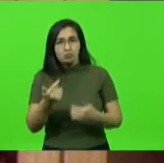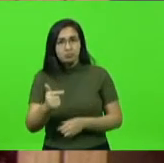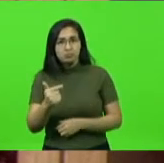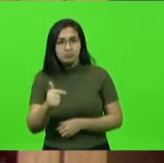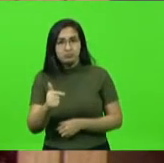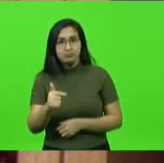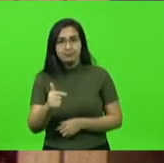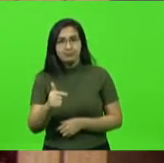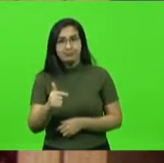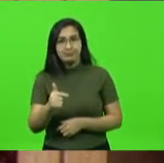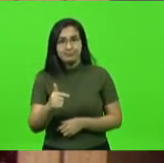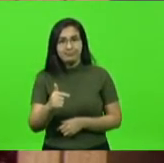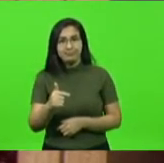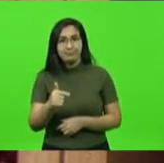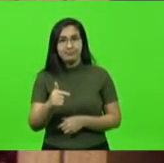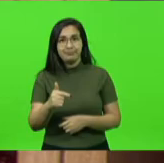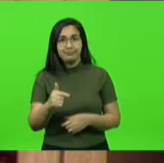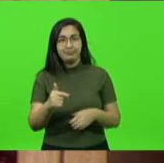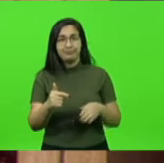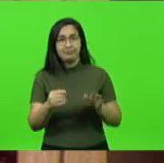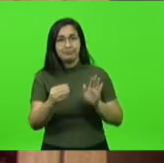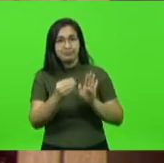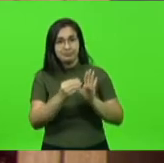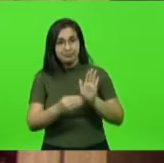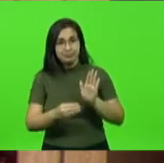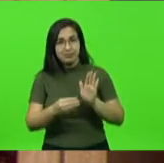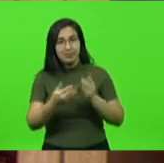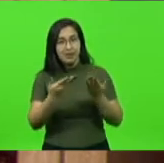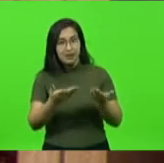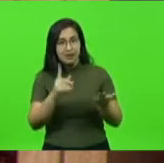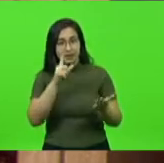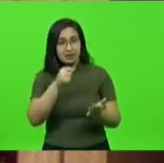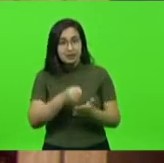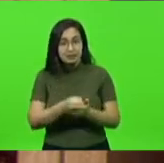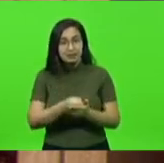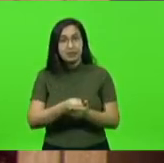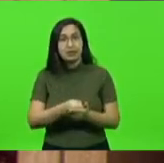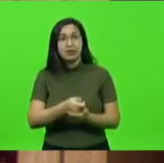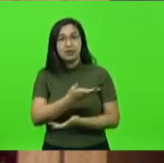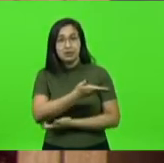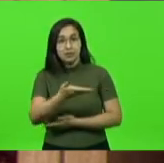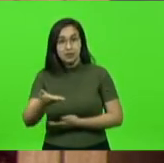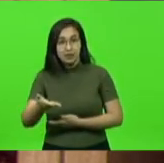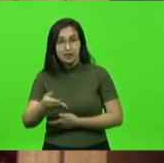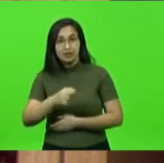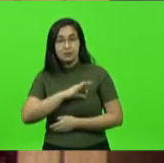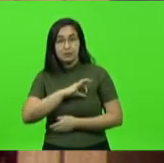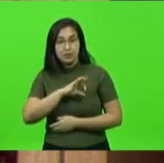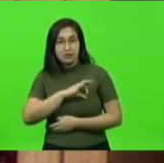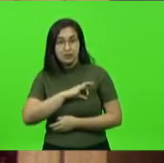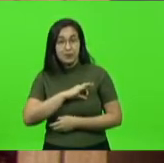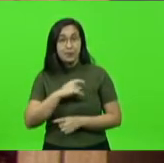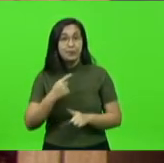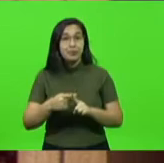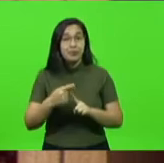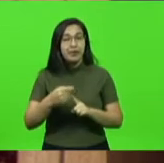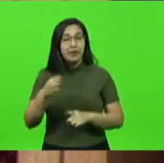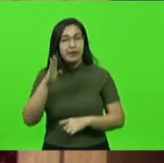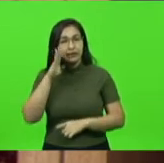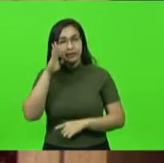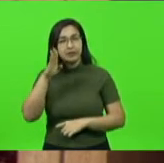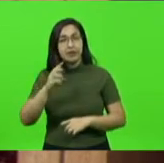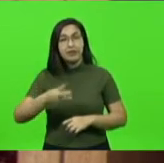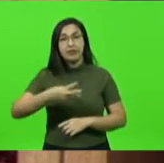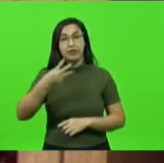está derrogado para os praças. Embora o soldado de terceira